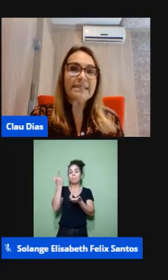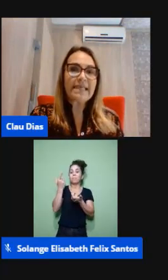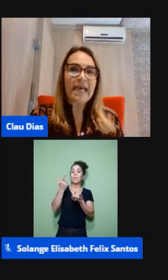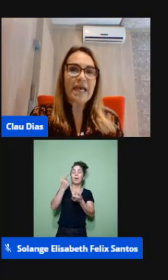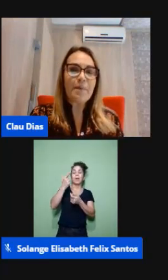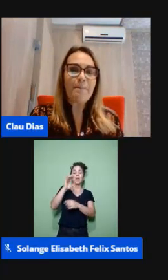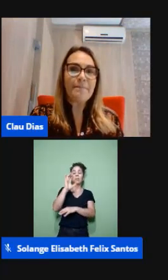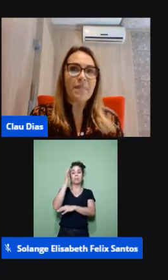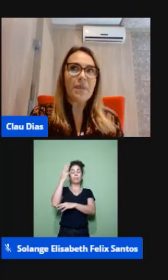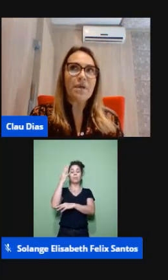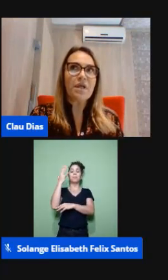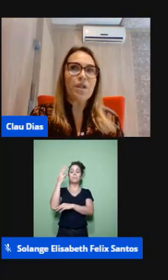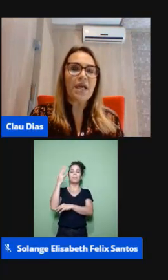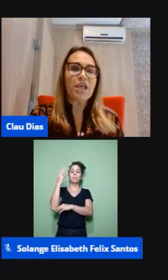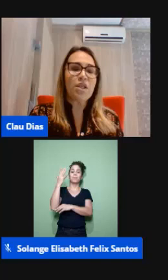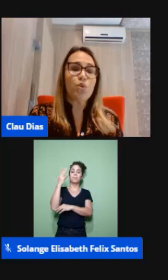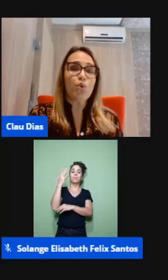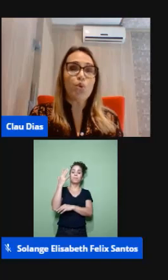situações